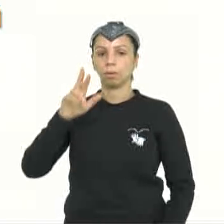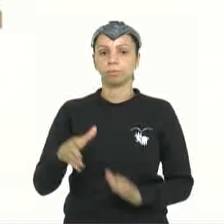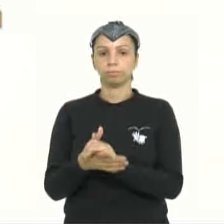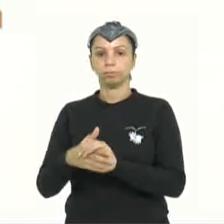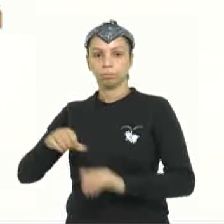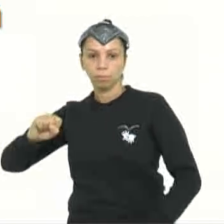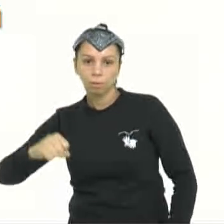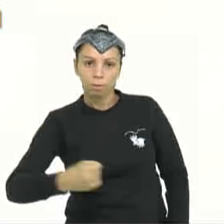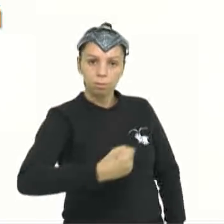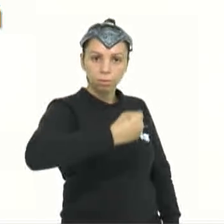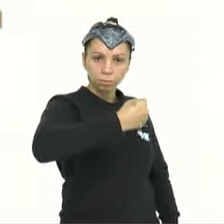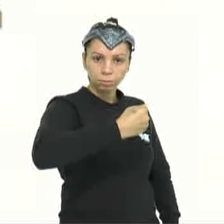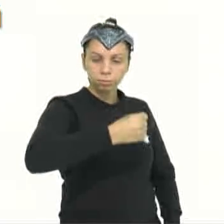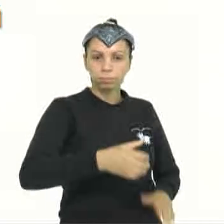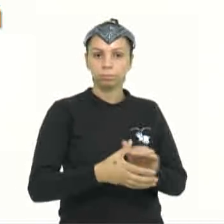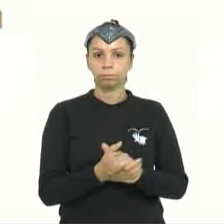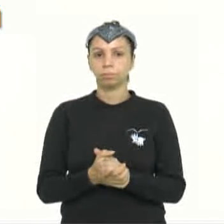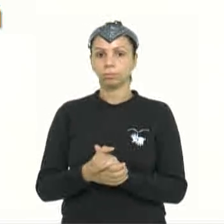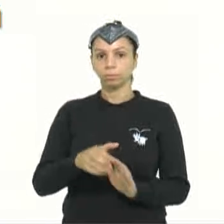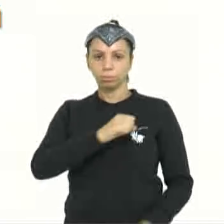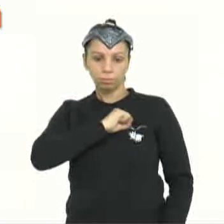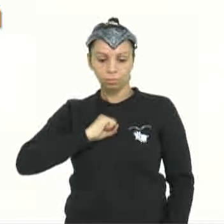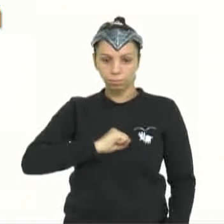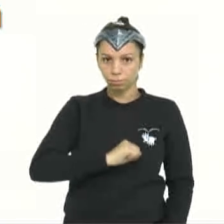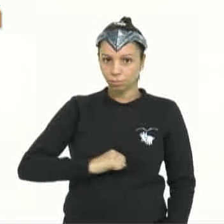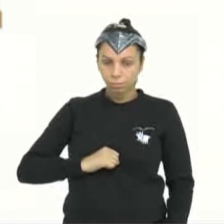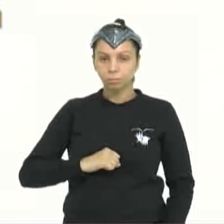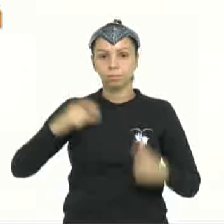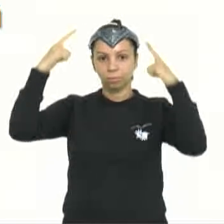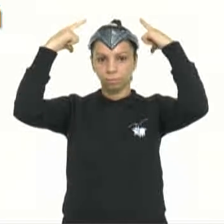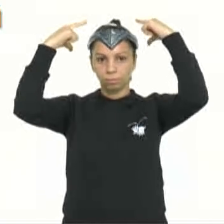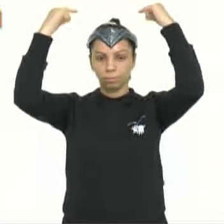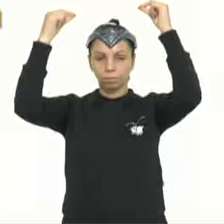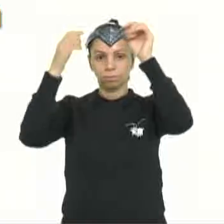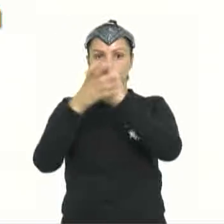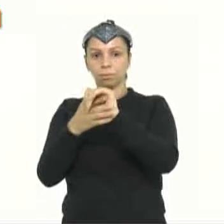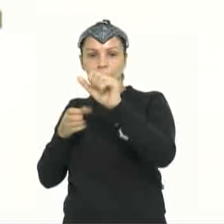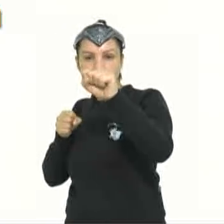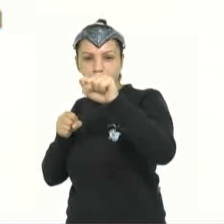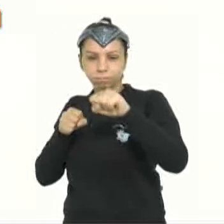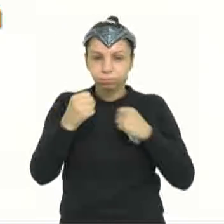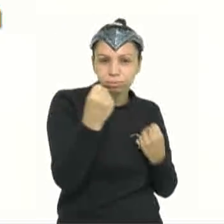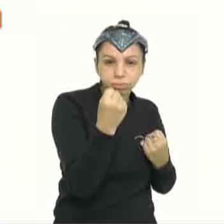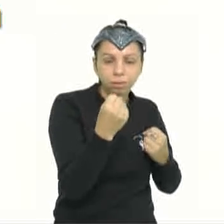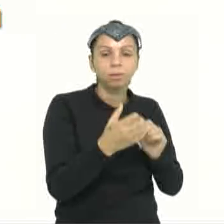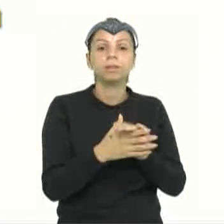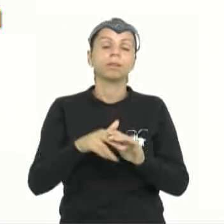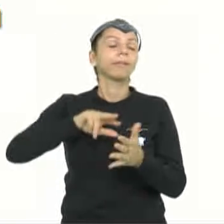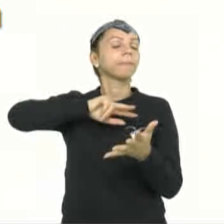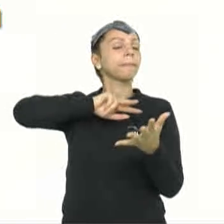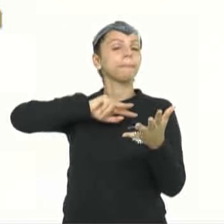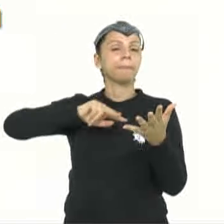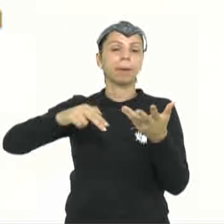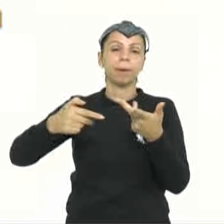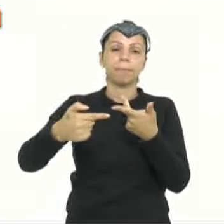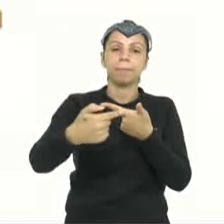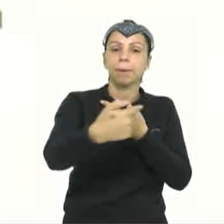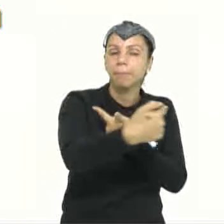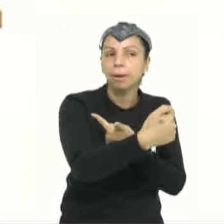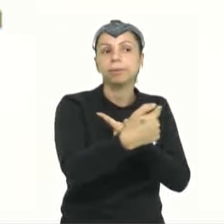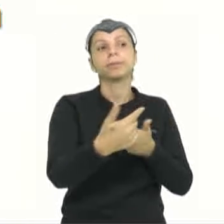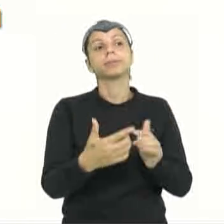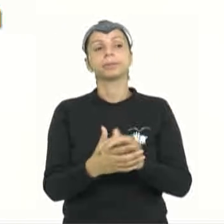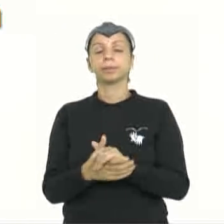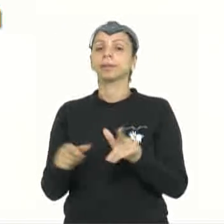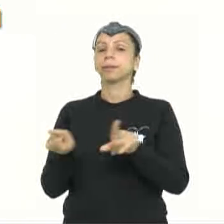América, Superman, Batman, Flash. E aí tem vários outros, né? Tem aqui